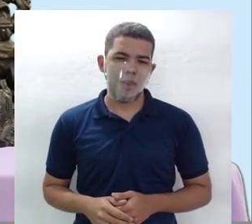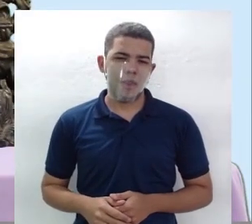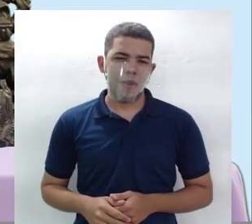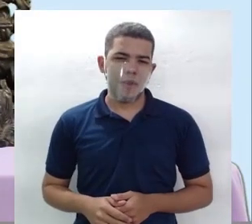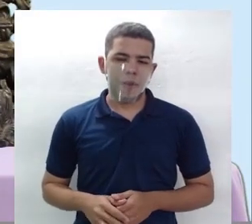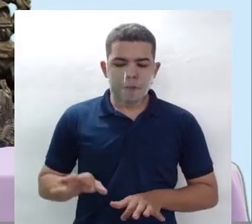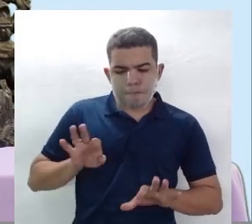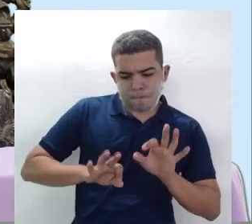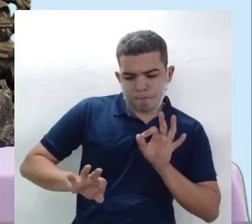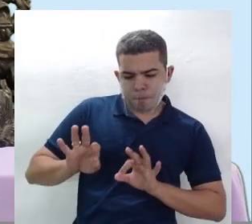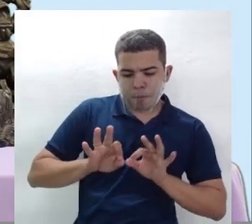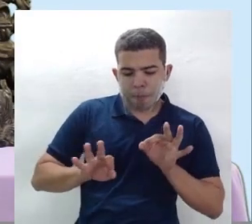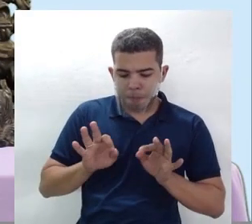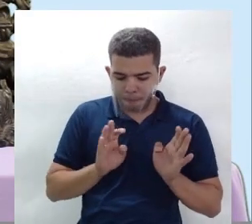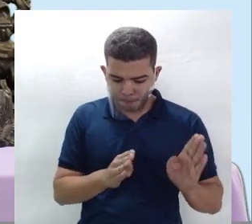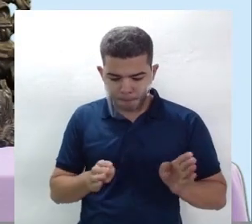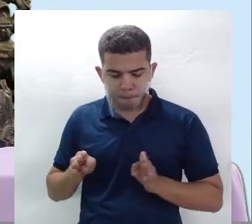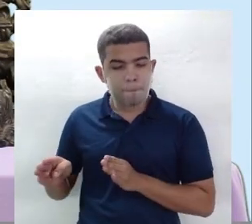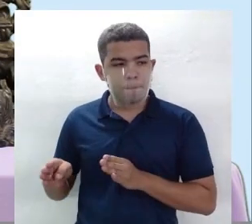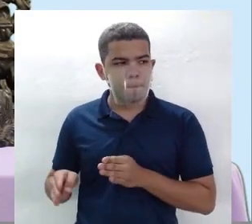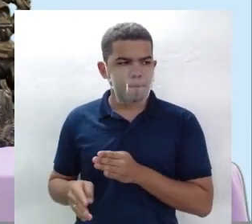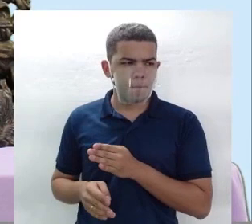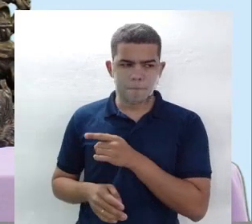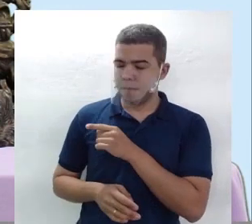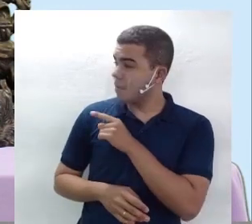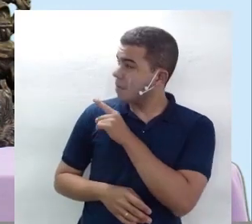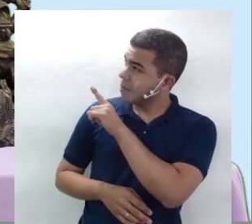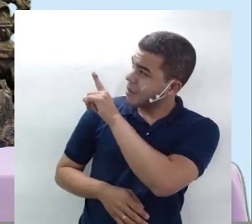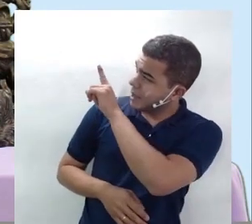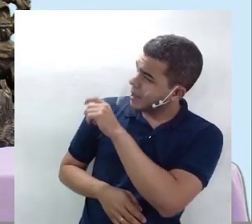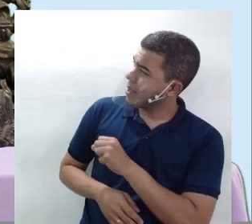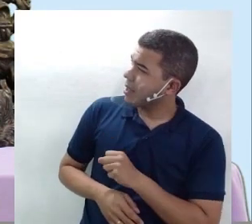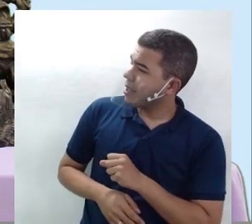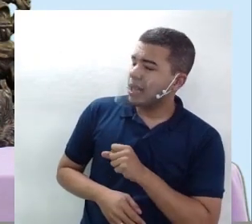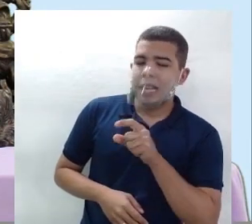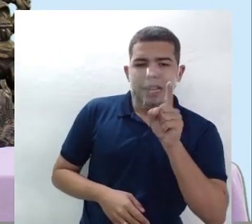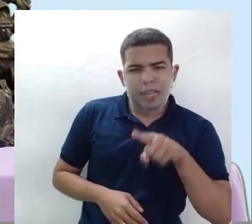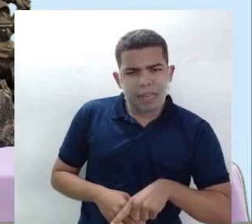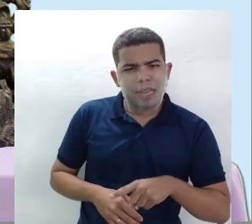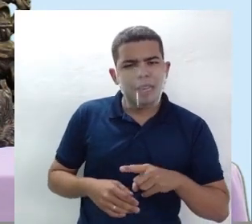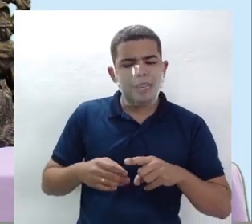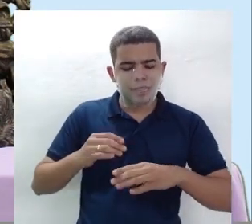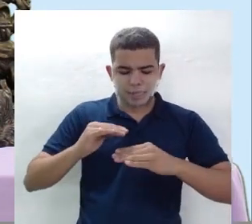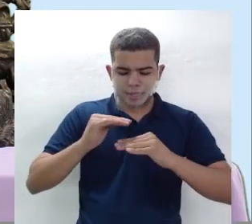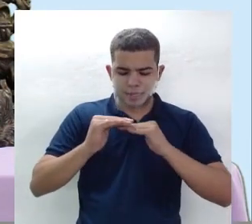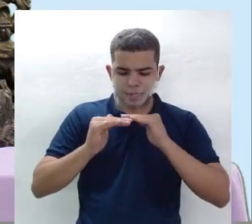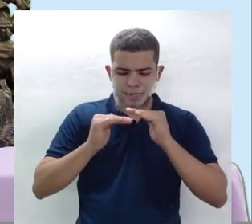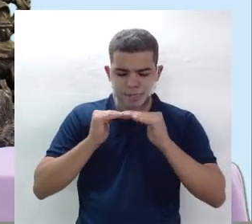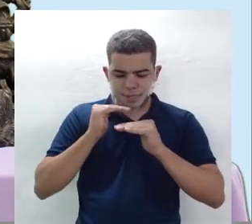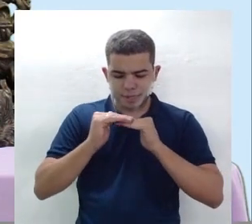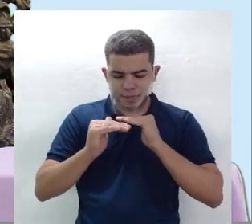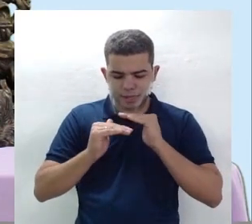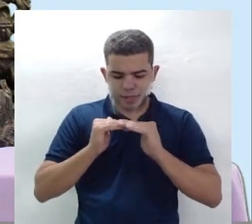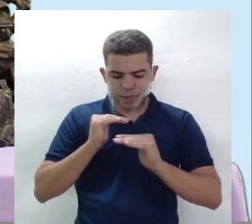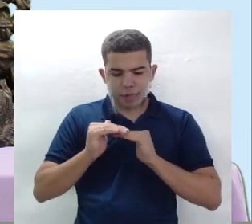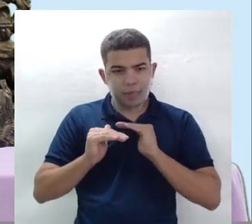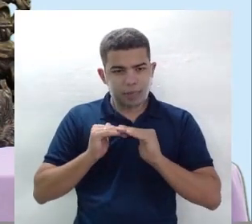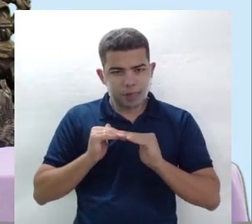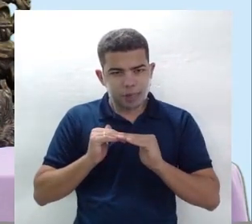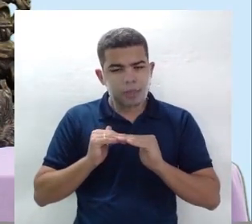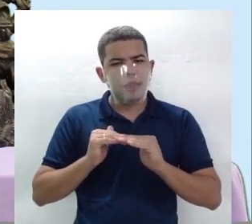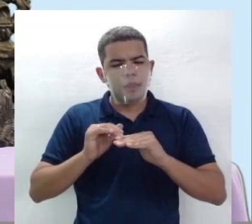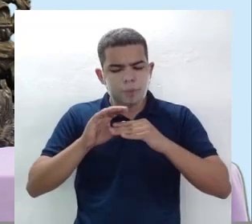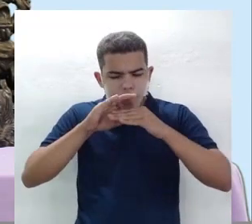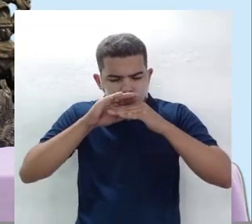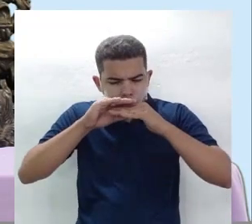desses órgãos, na realidade, se trata desse conjunto de tecidos. Então, os órgãos, eles